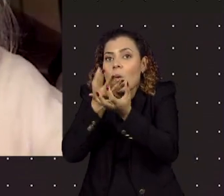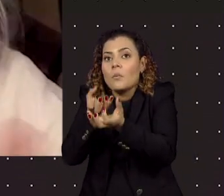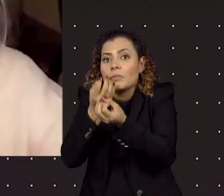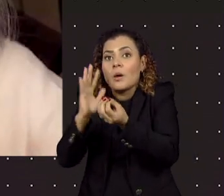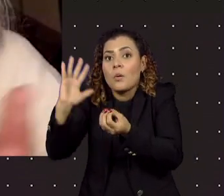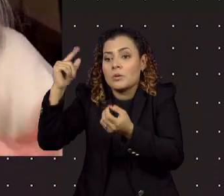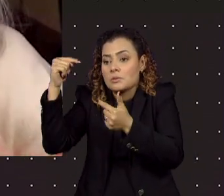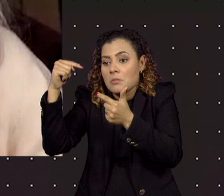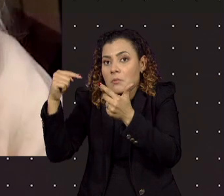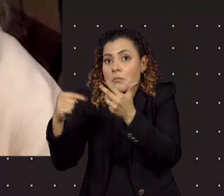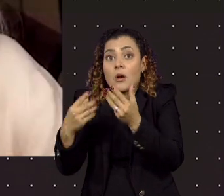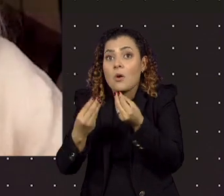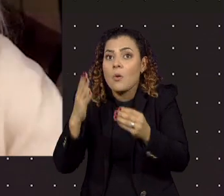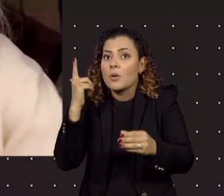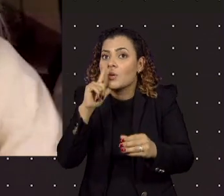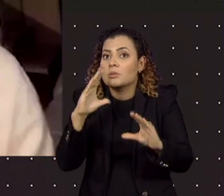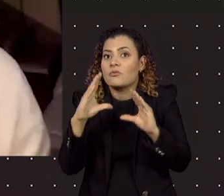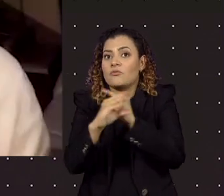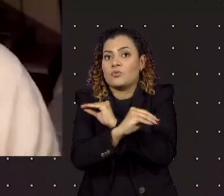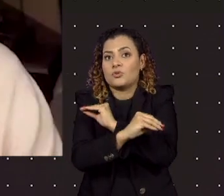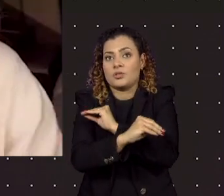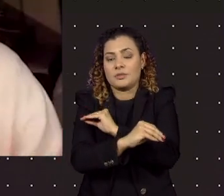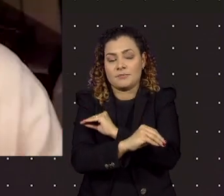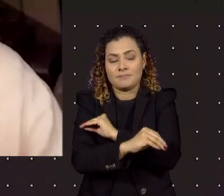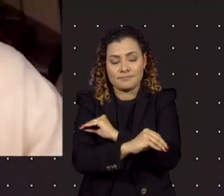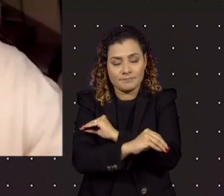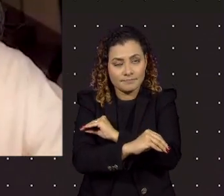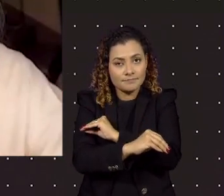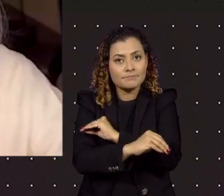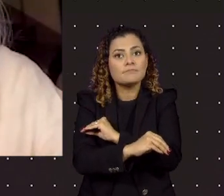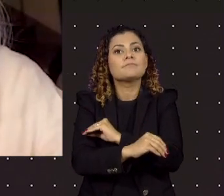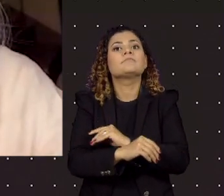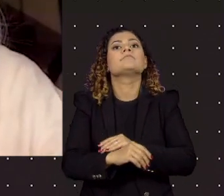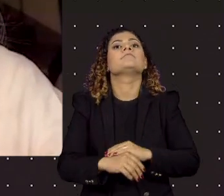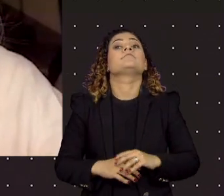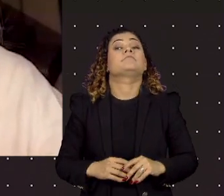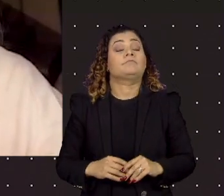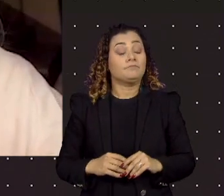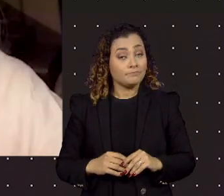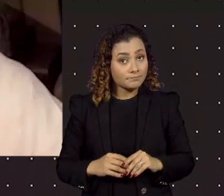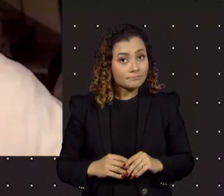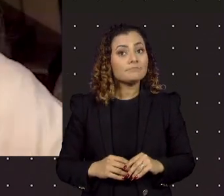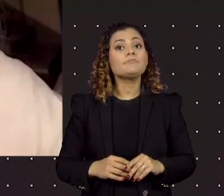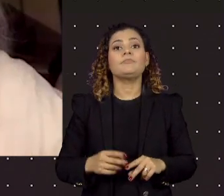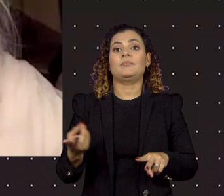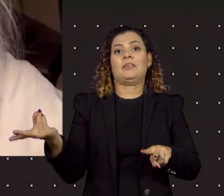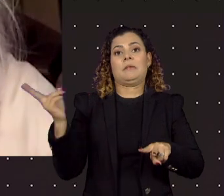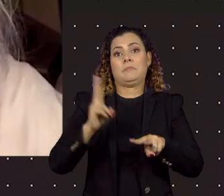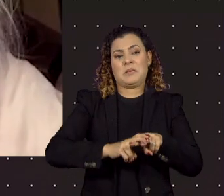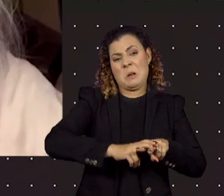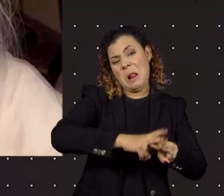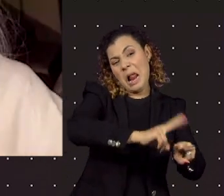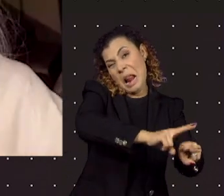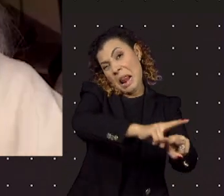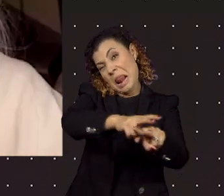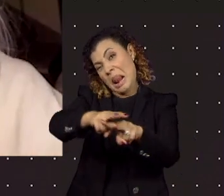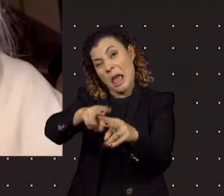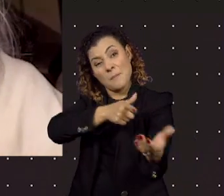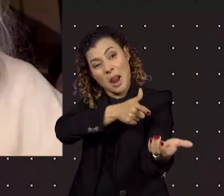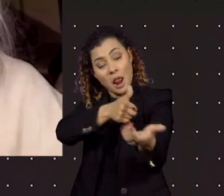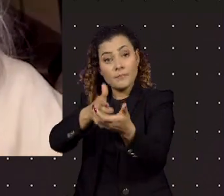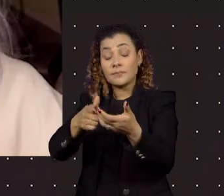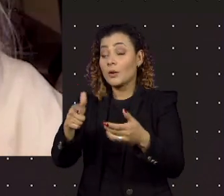condições, como ele escapou do estádio, do grande, da prisão em massa. E ele